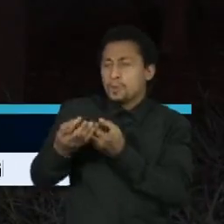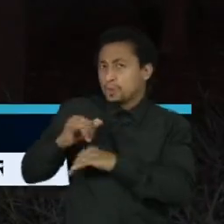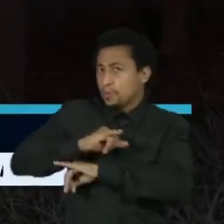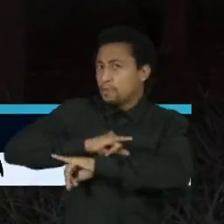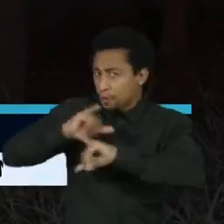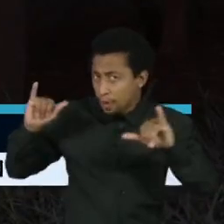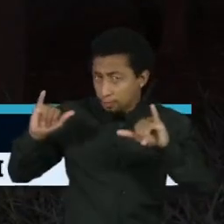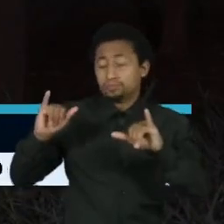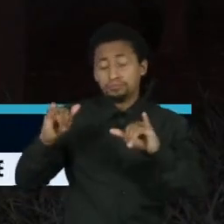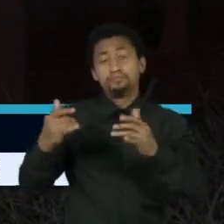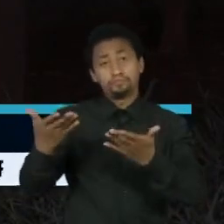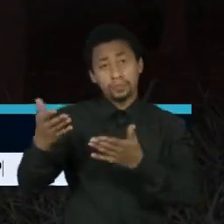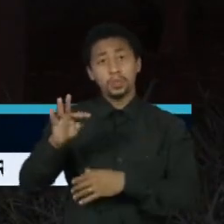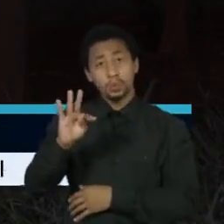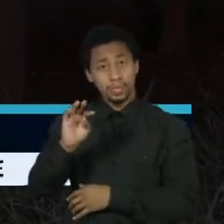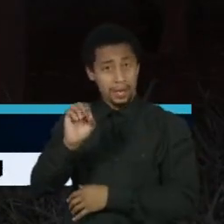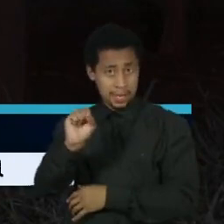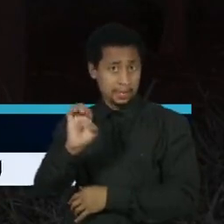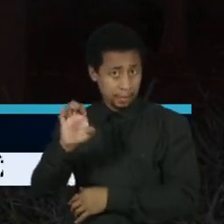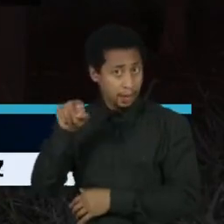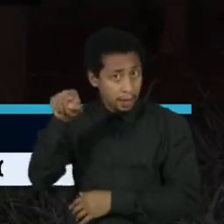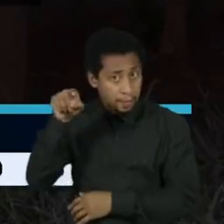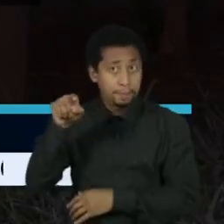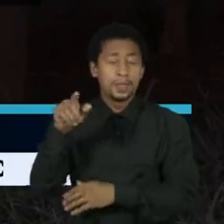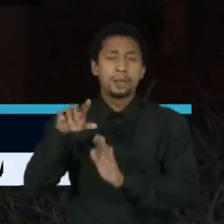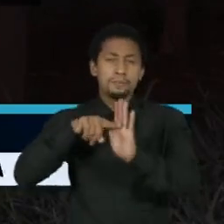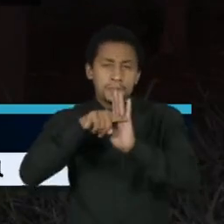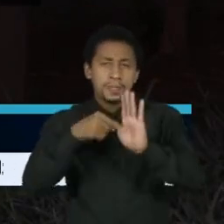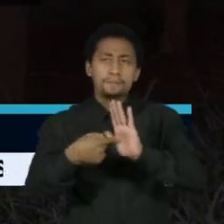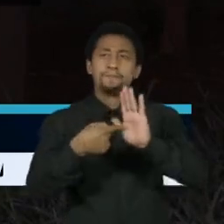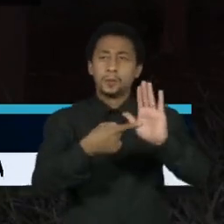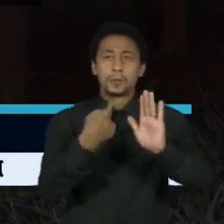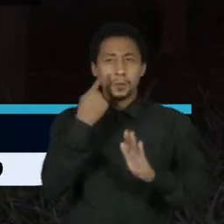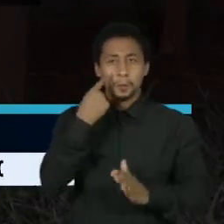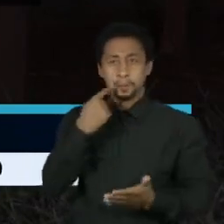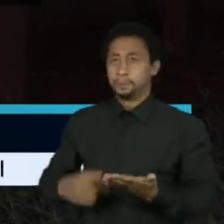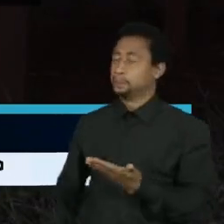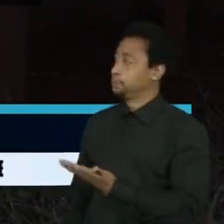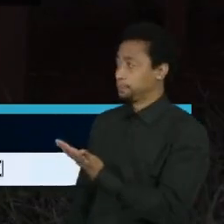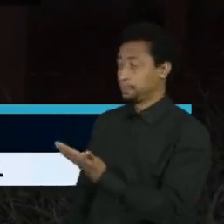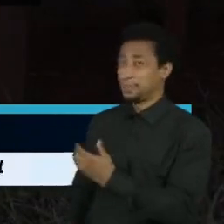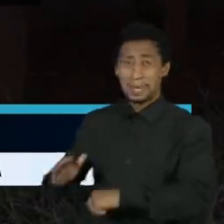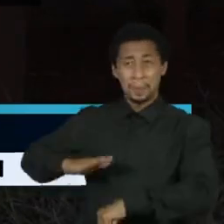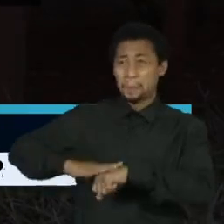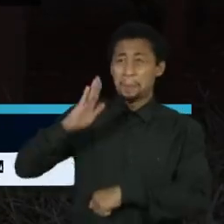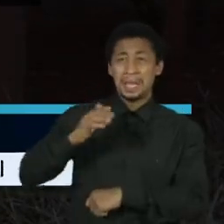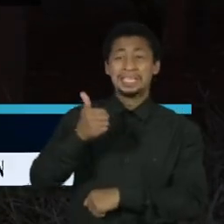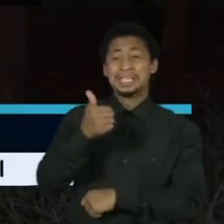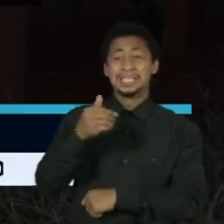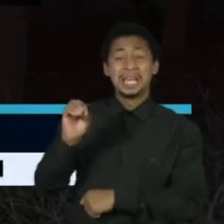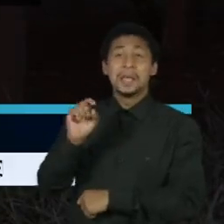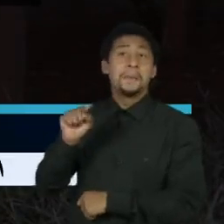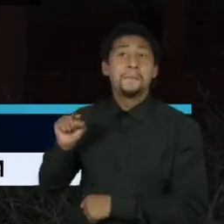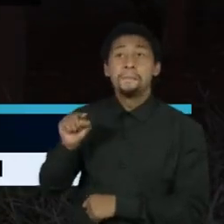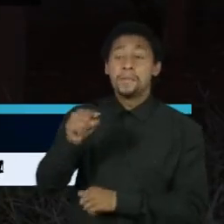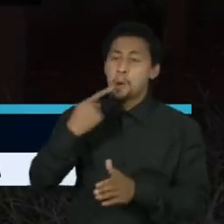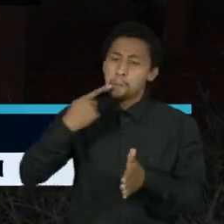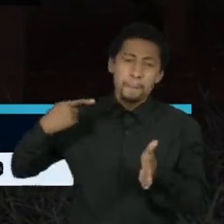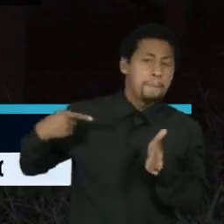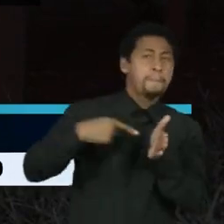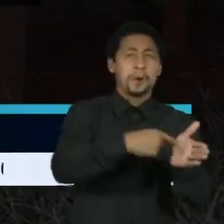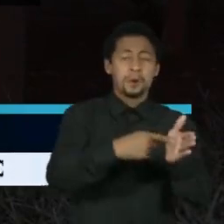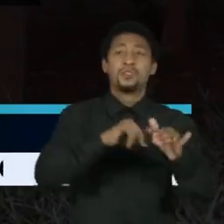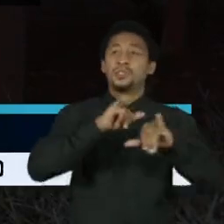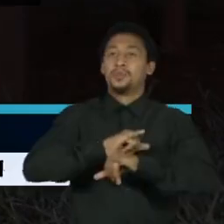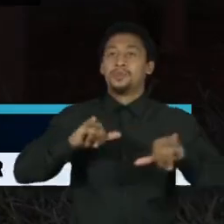Desinformação do Tribunal Superior Eleitoral estima receber cerca de 100 mil denúncias falsas ou distorcidas este ano.